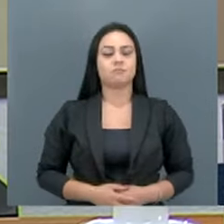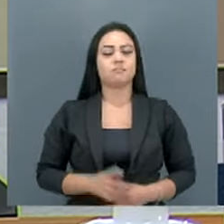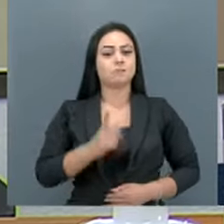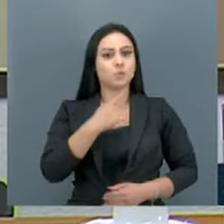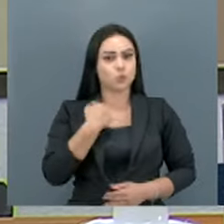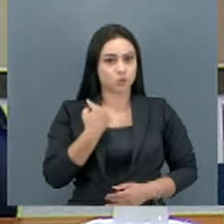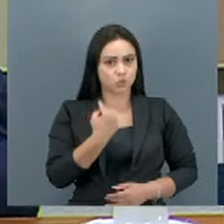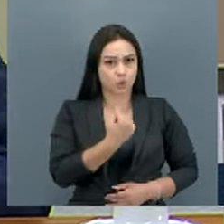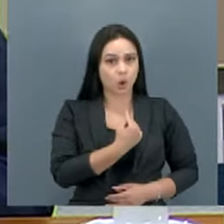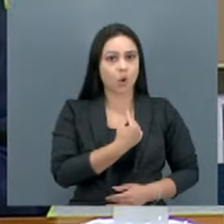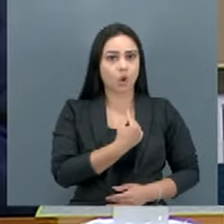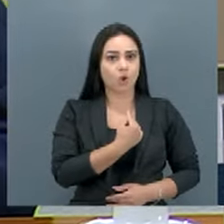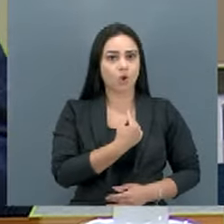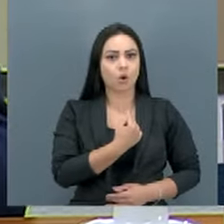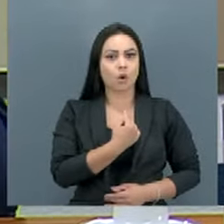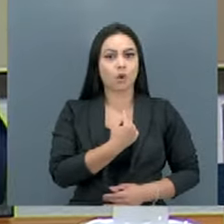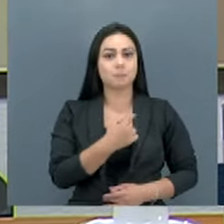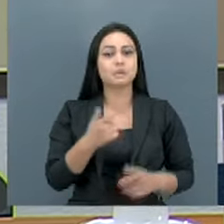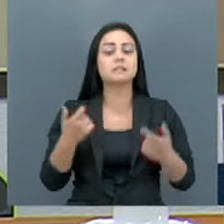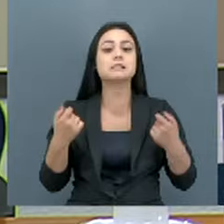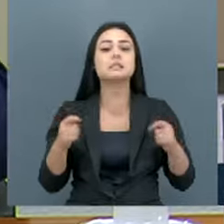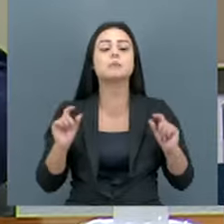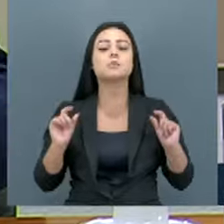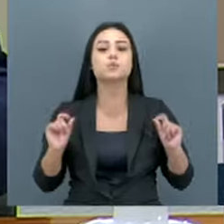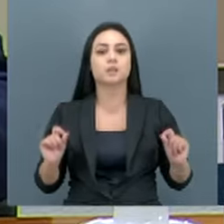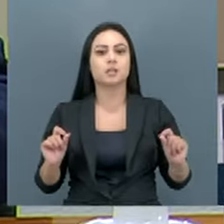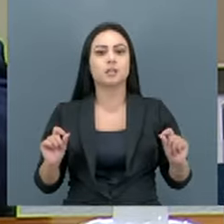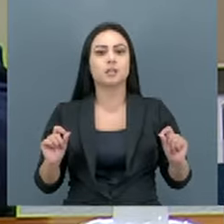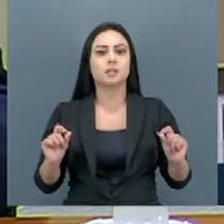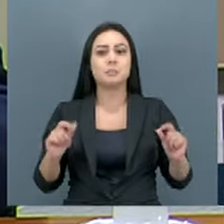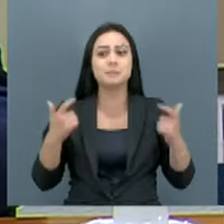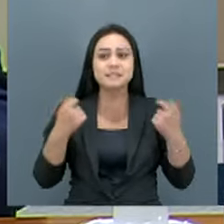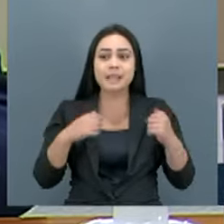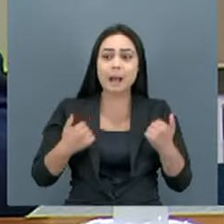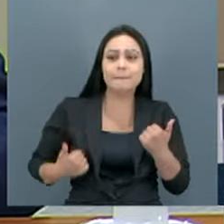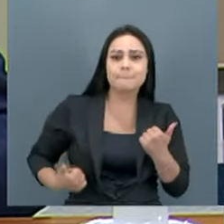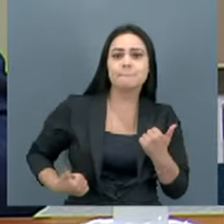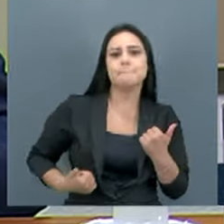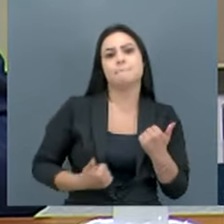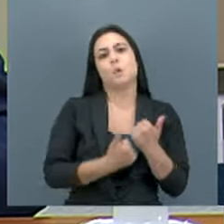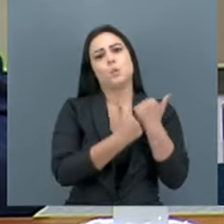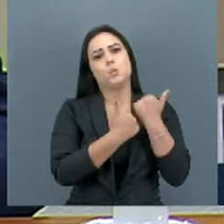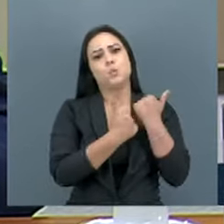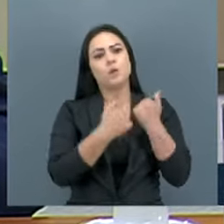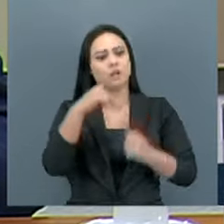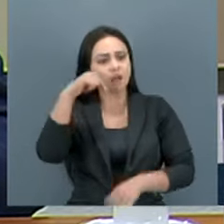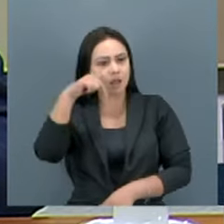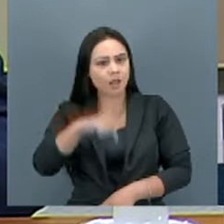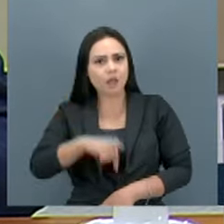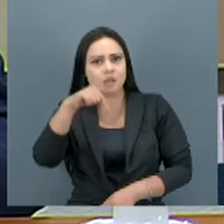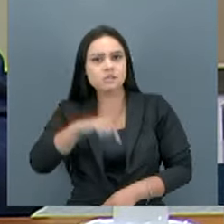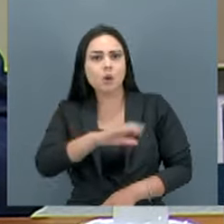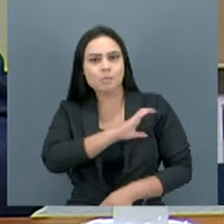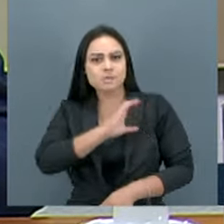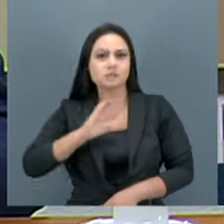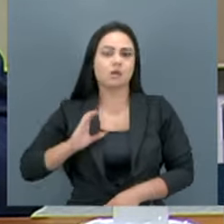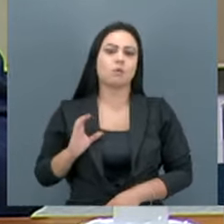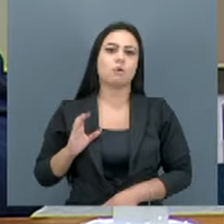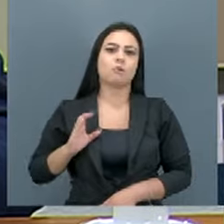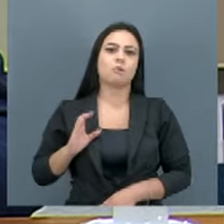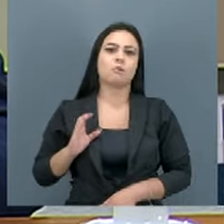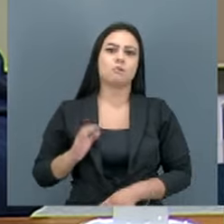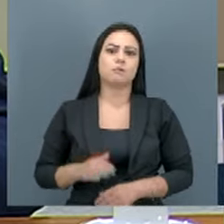Nós precisamos o apoio dessa comissão.